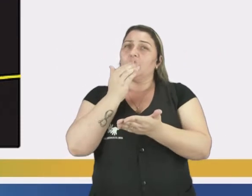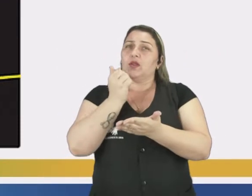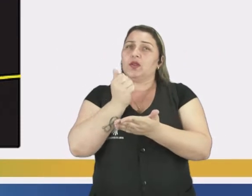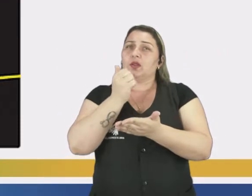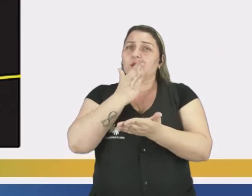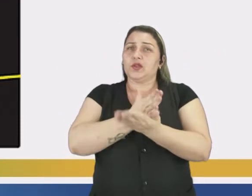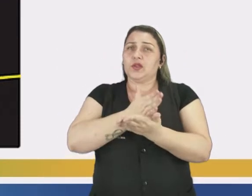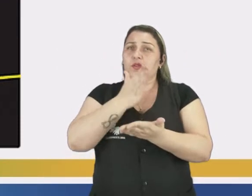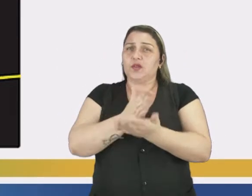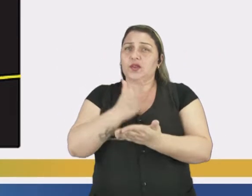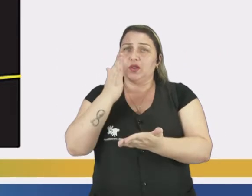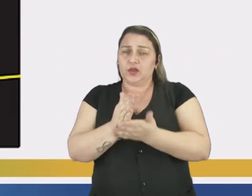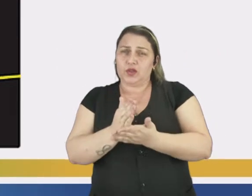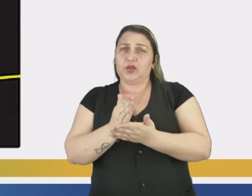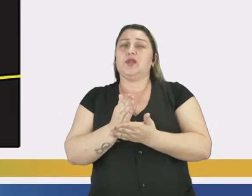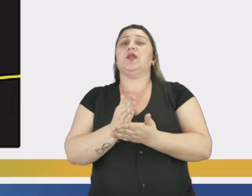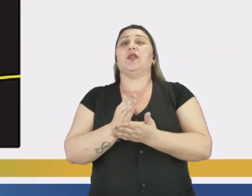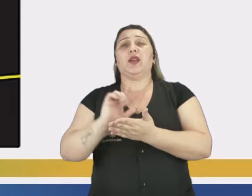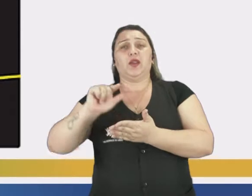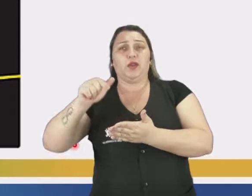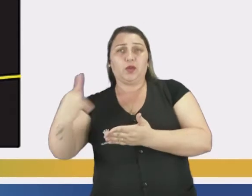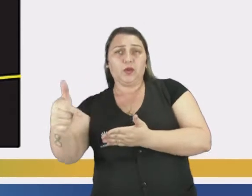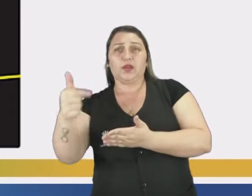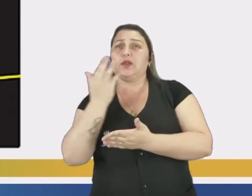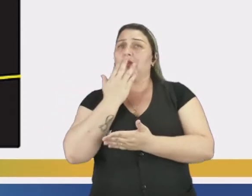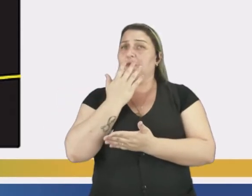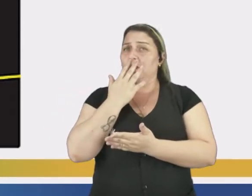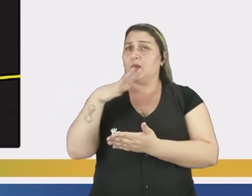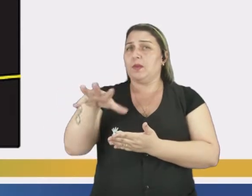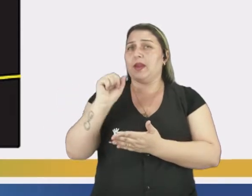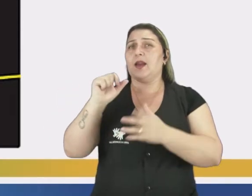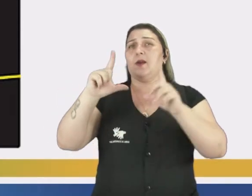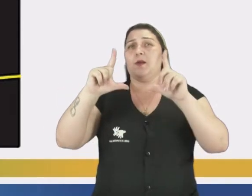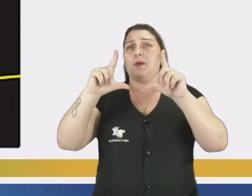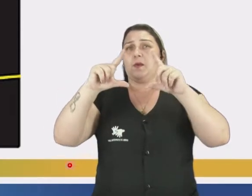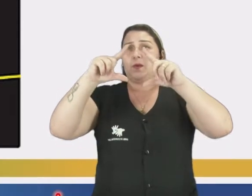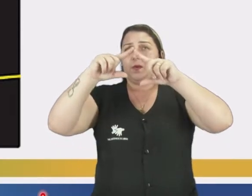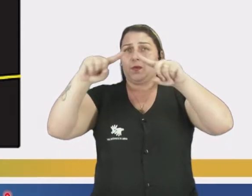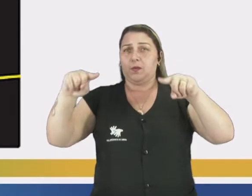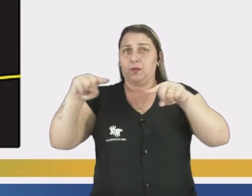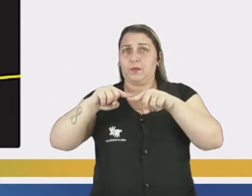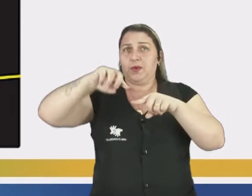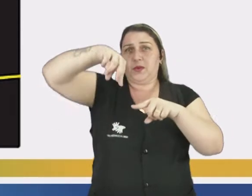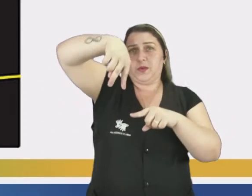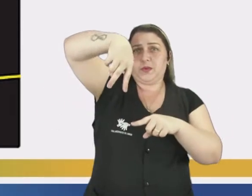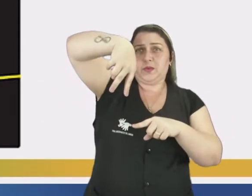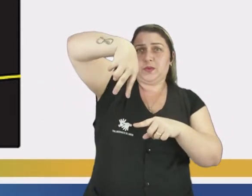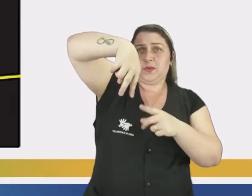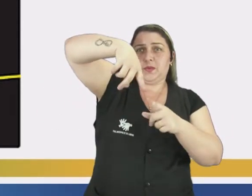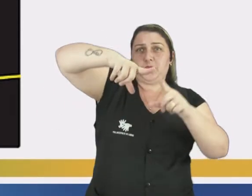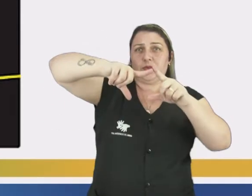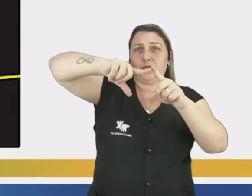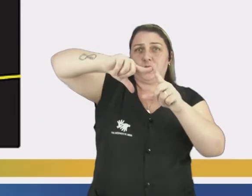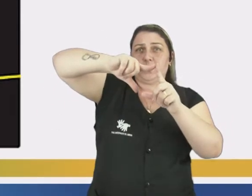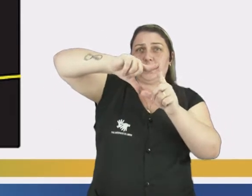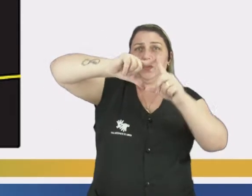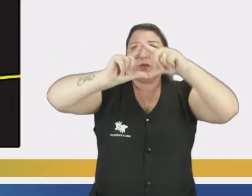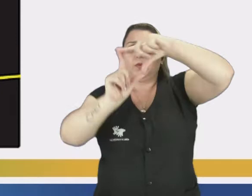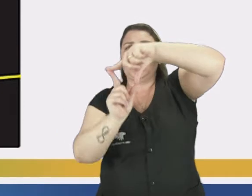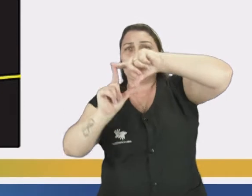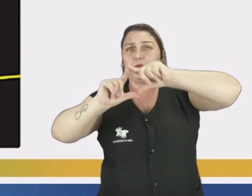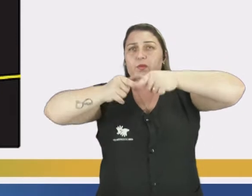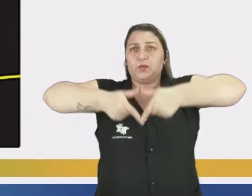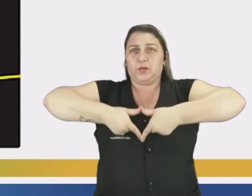várias outras, ou a luz branca se decompor em outras, e pegar um prisma novamente e inverter, o que acontece? Todas essas outras se